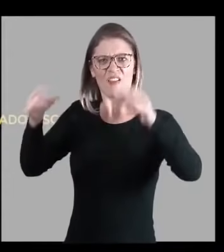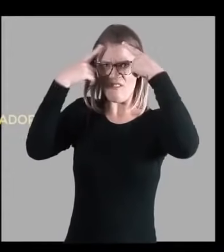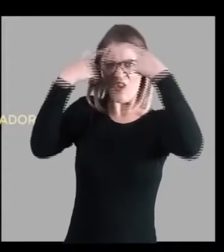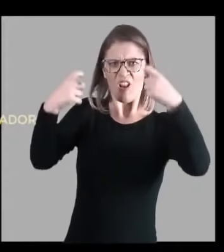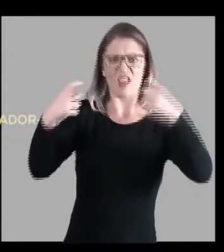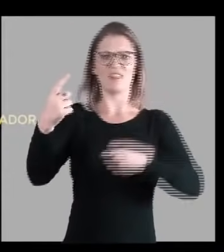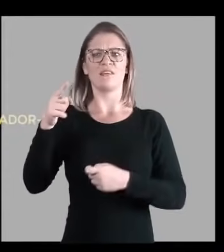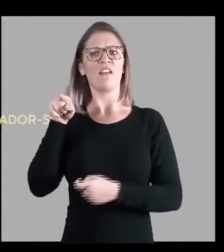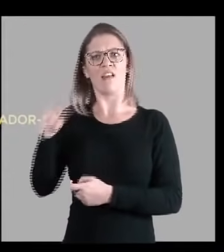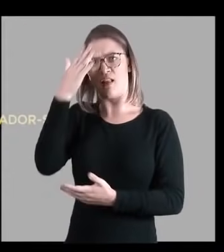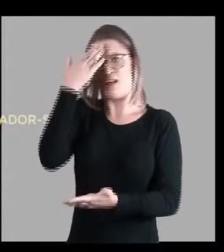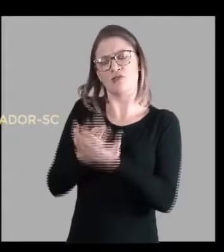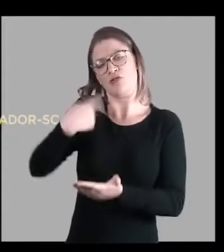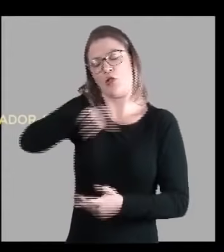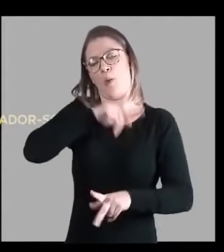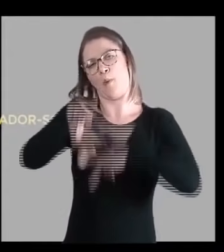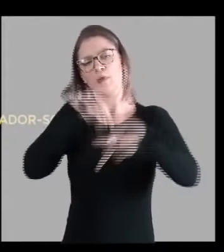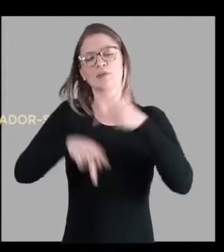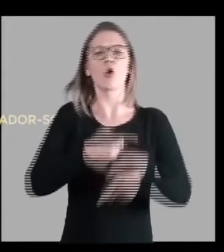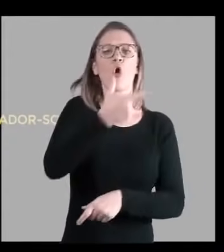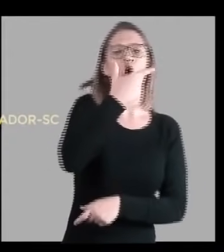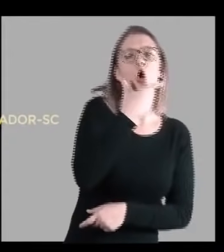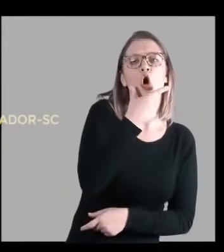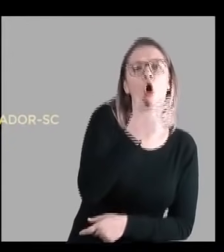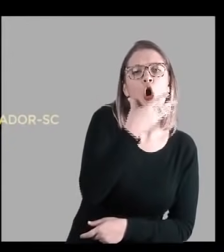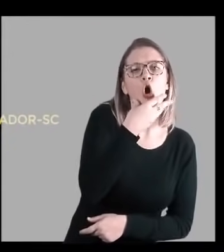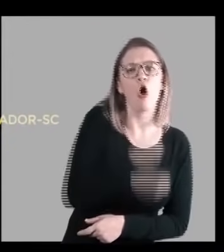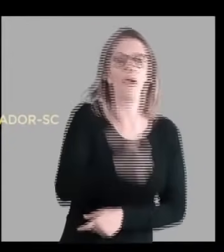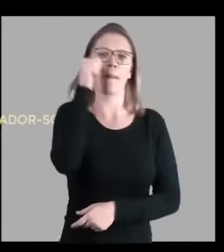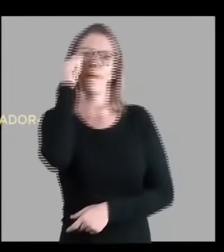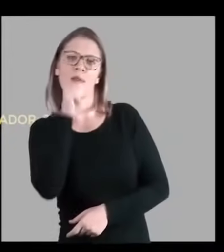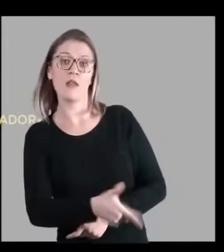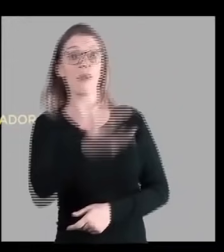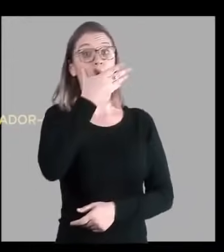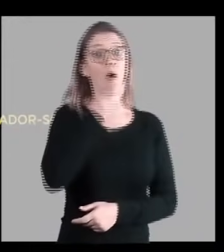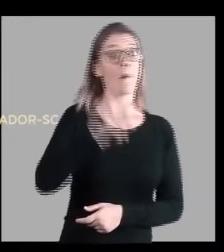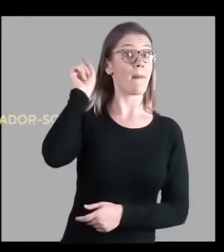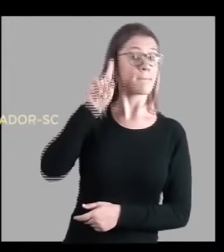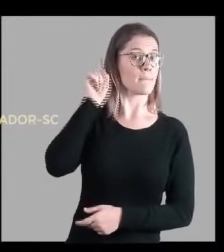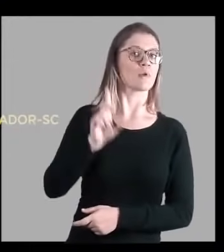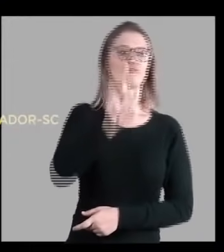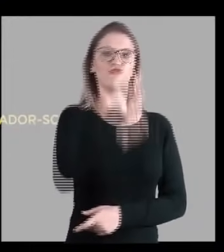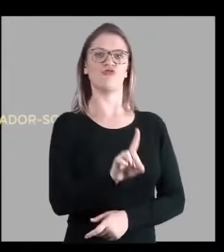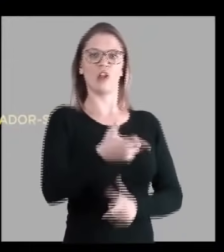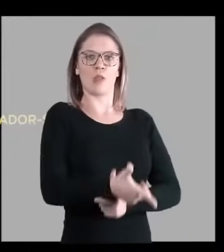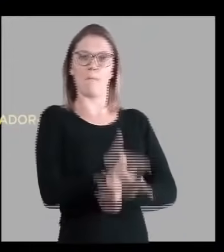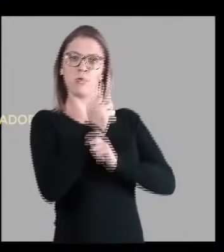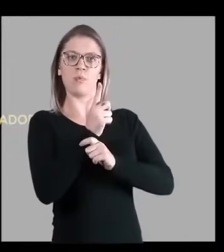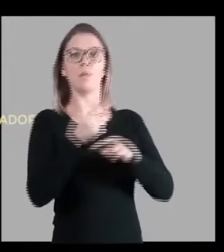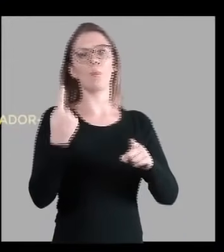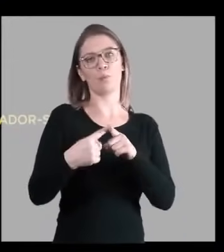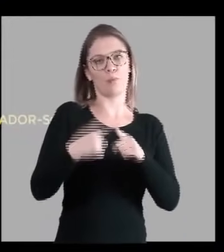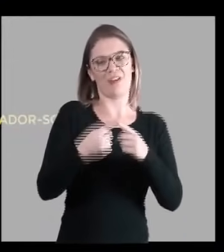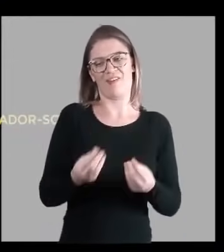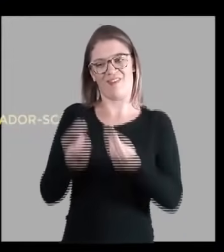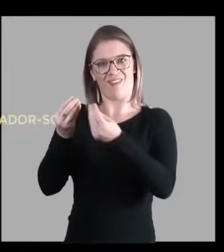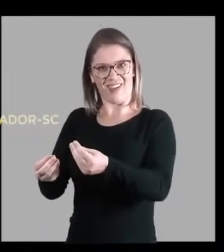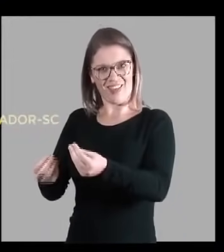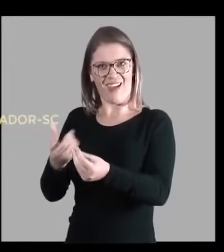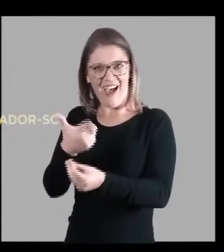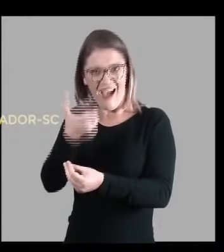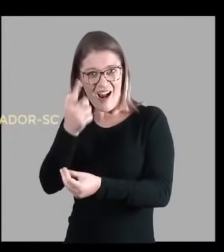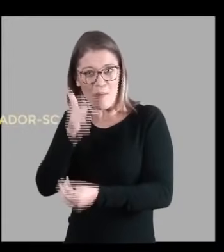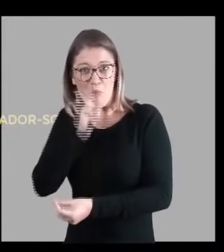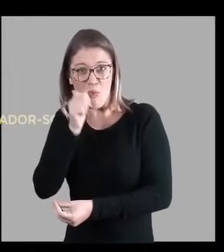Que a mãe de vocês foi responsável por vocês. Então vocês têm a obrigação, porque ela defende todo tipo de violência. E ele acredita que nós, a população,